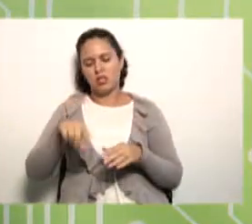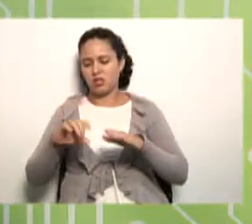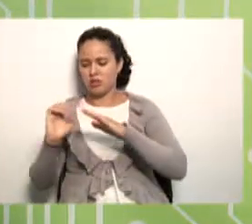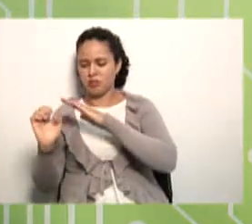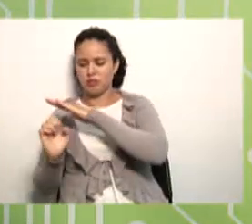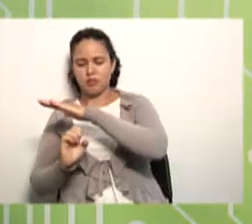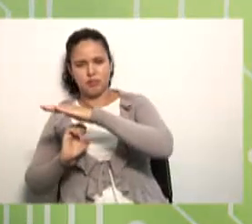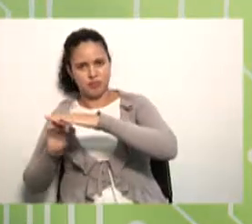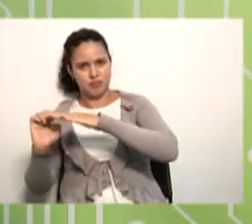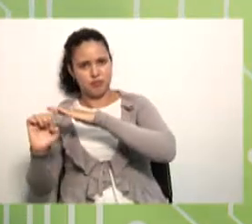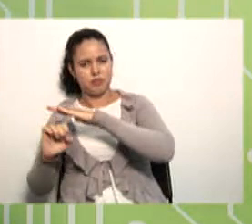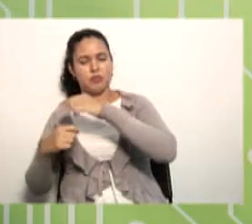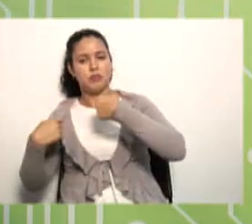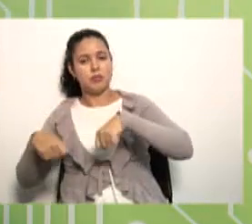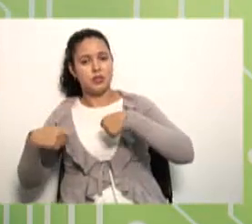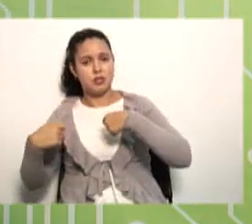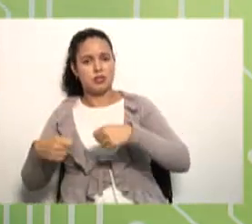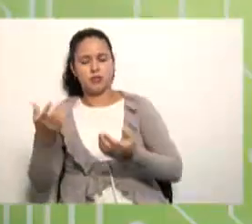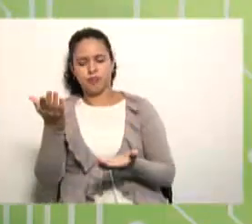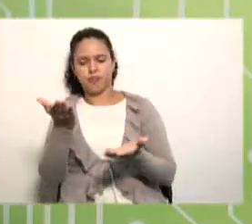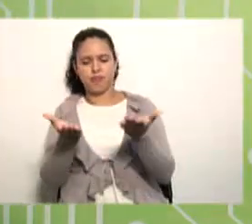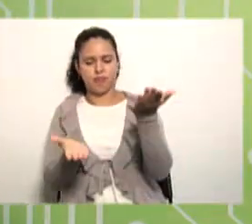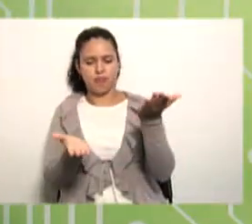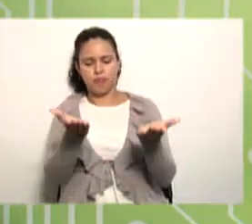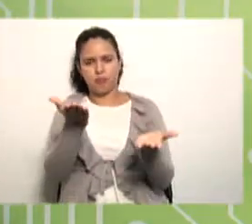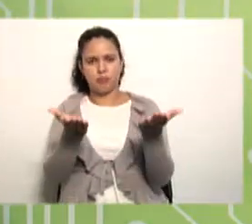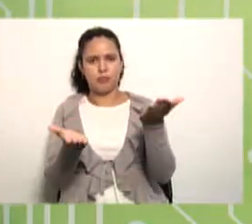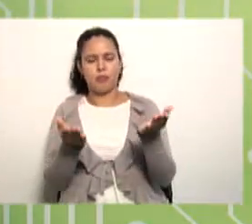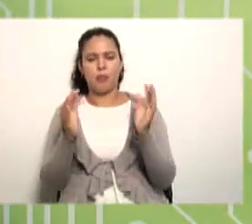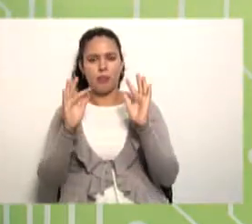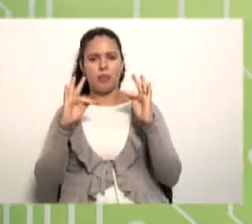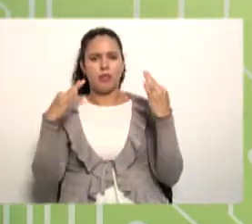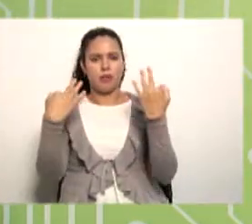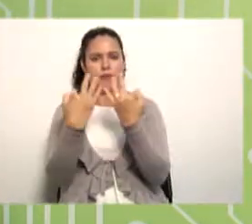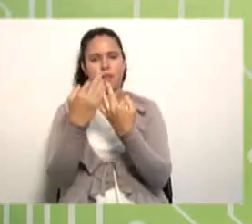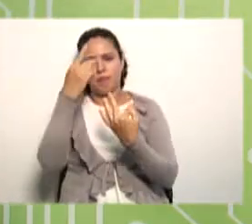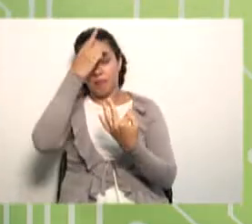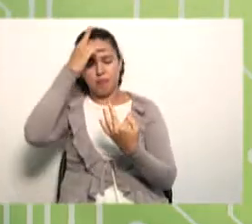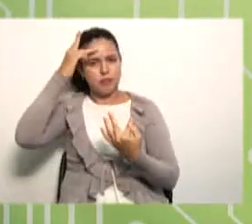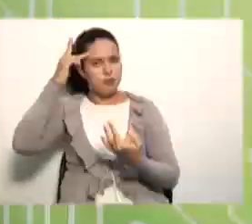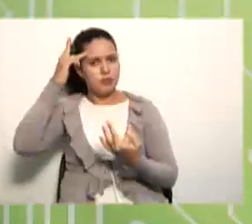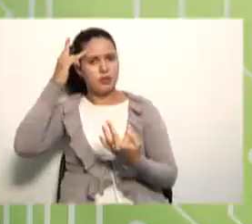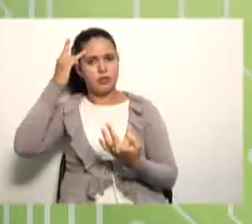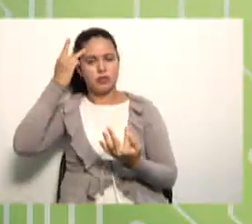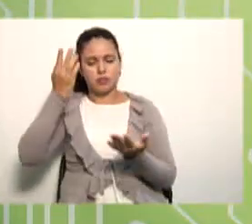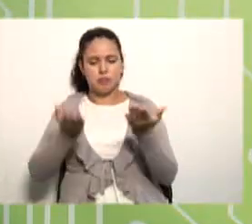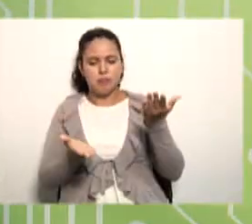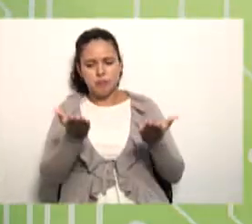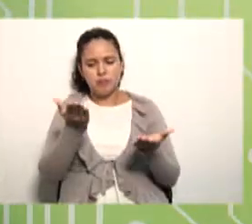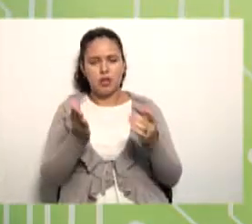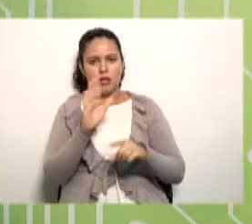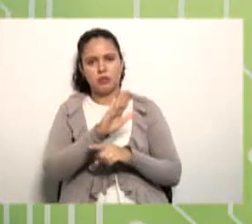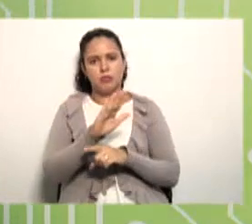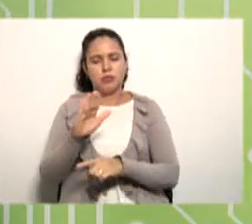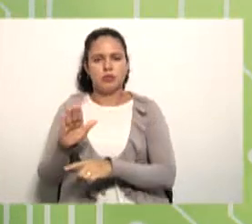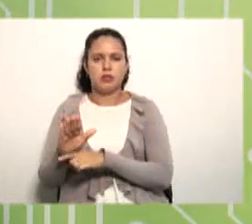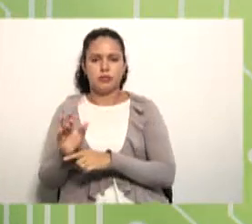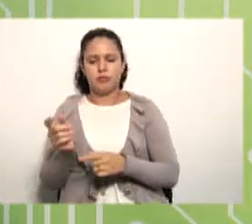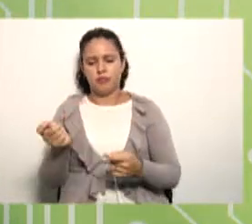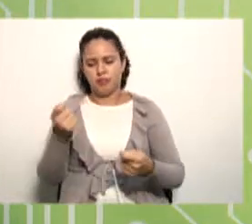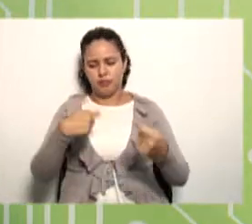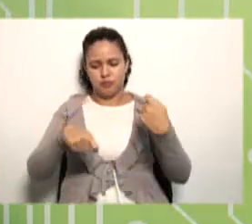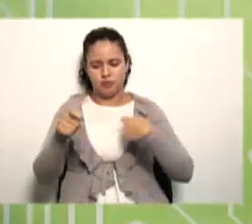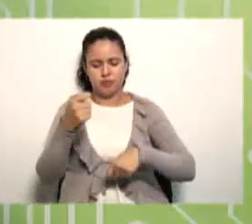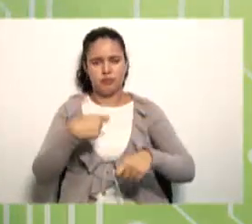dos consumidores, a gente sabe que existem algumas situações nas quais o mercado não consegue fazer isso sozinho. Na economia, nós chamamos